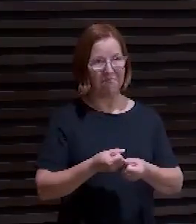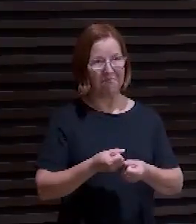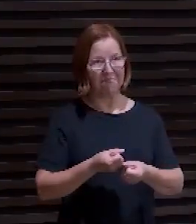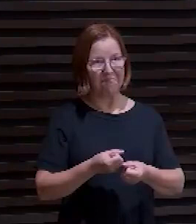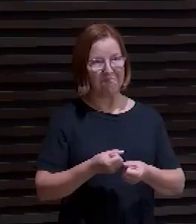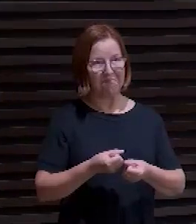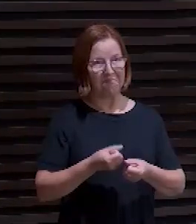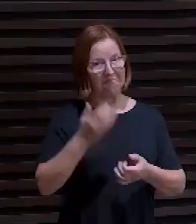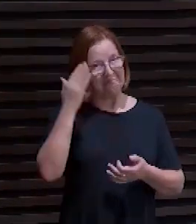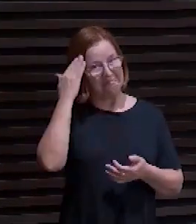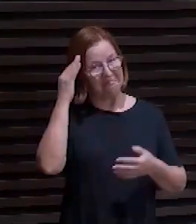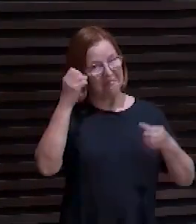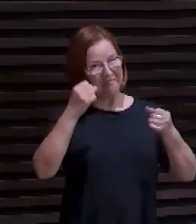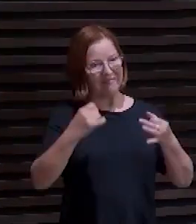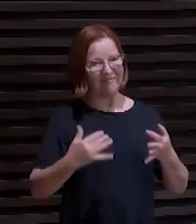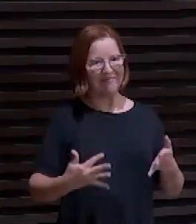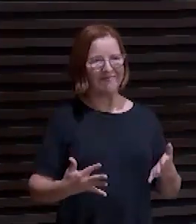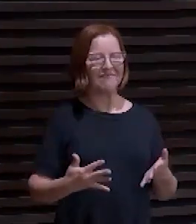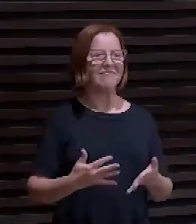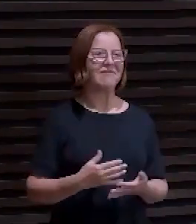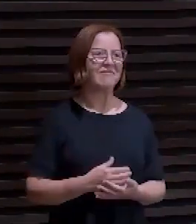bem.